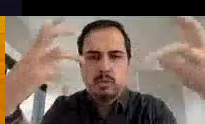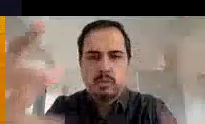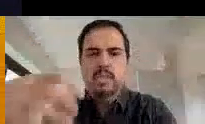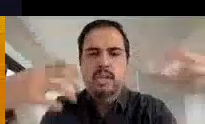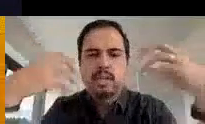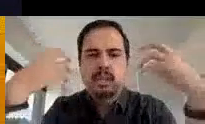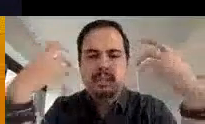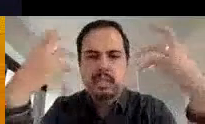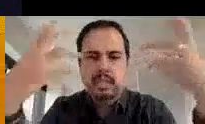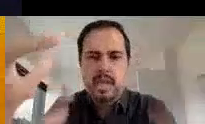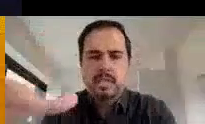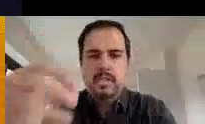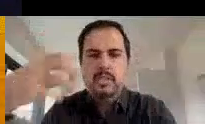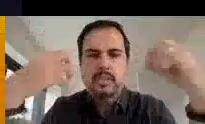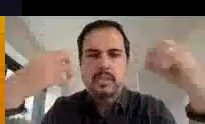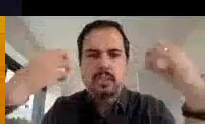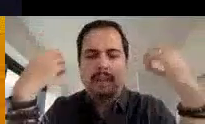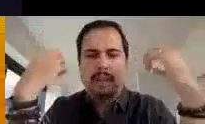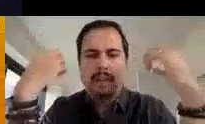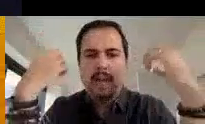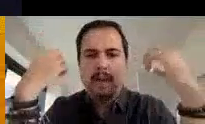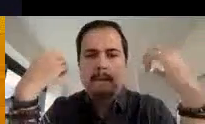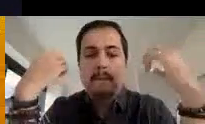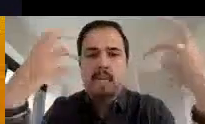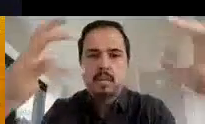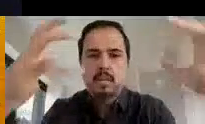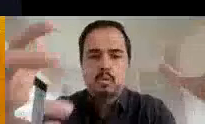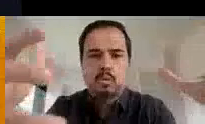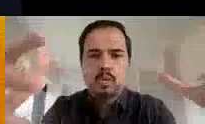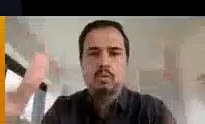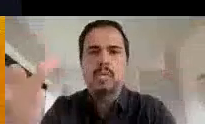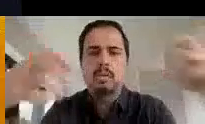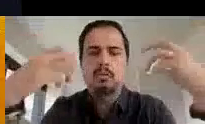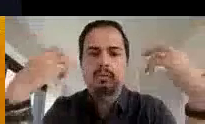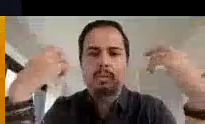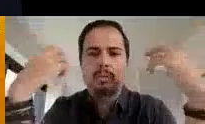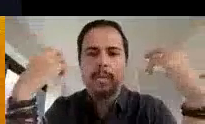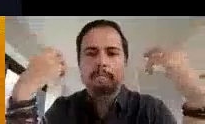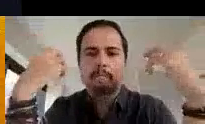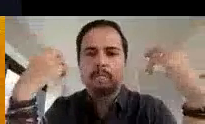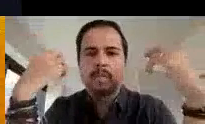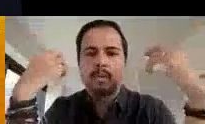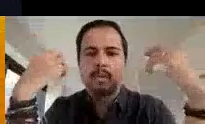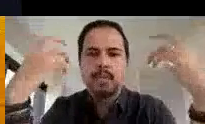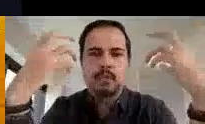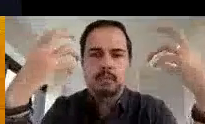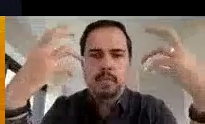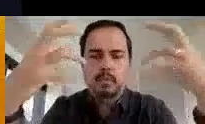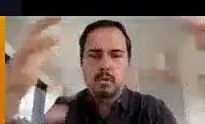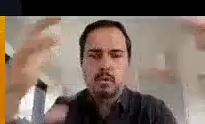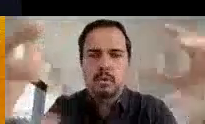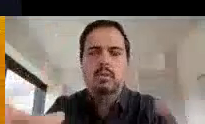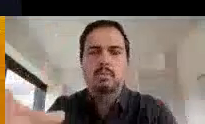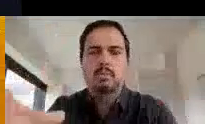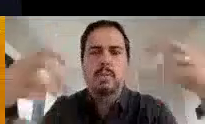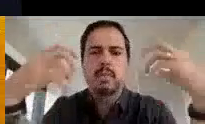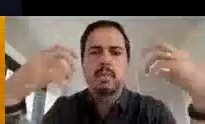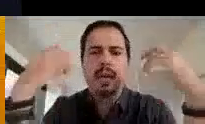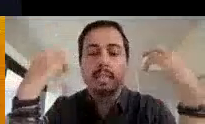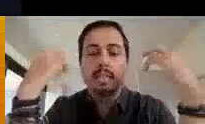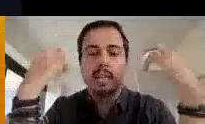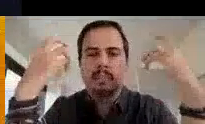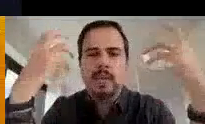em operações cotidianas, em testes, em riscos assumidos, em contratação de pessoas